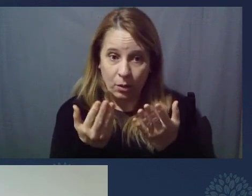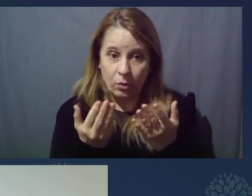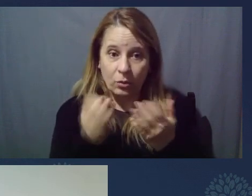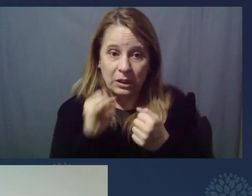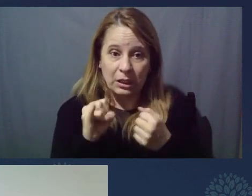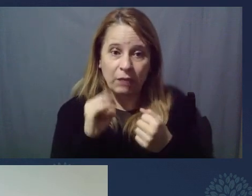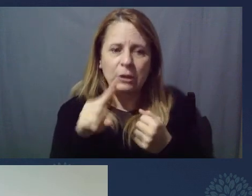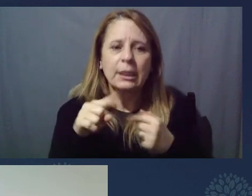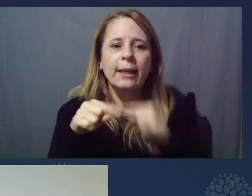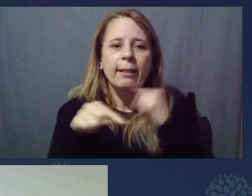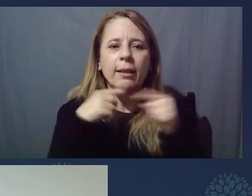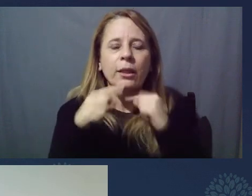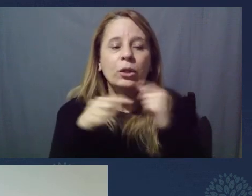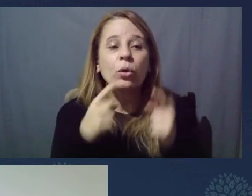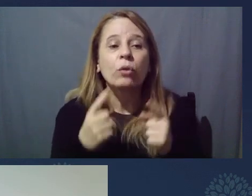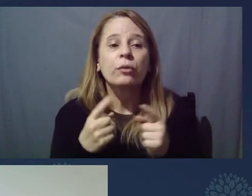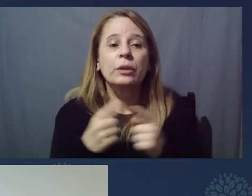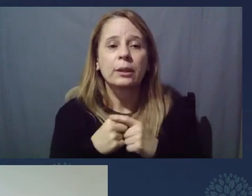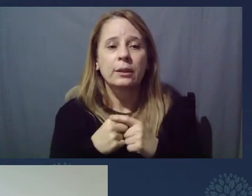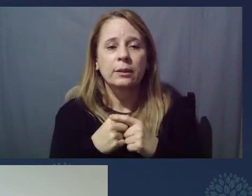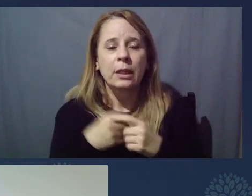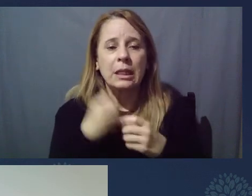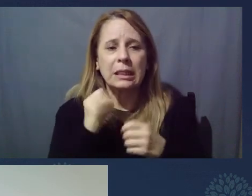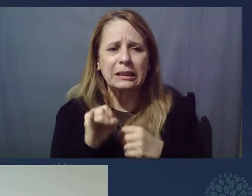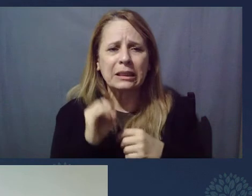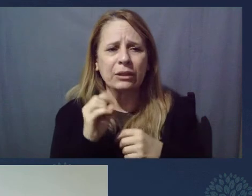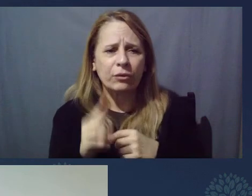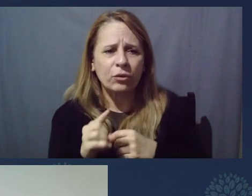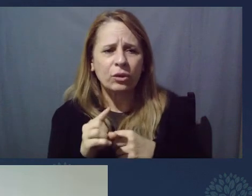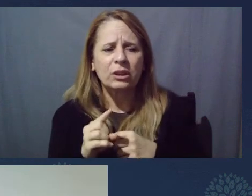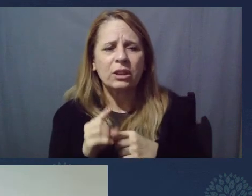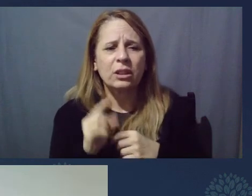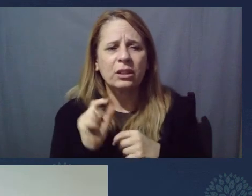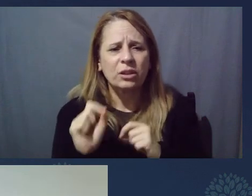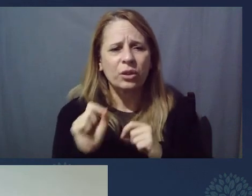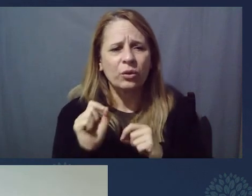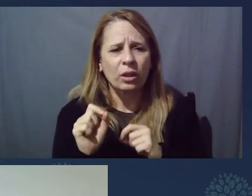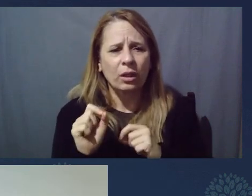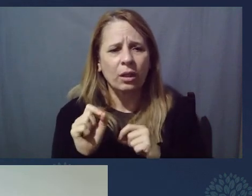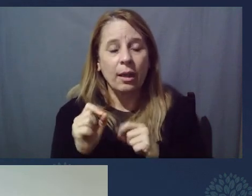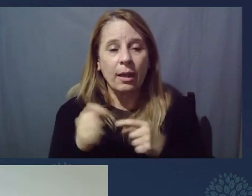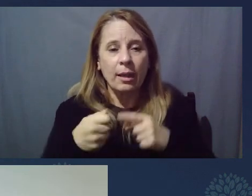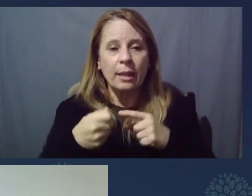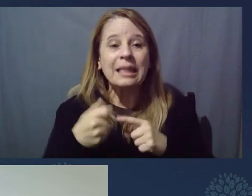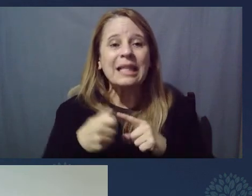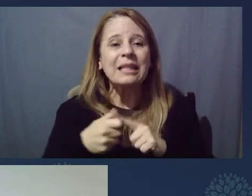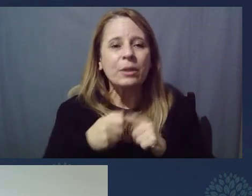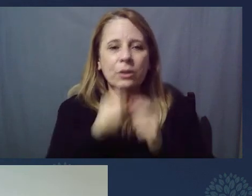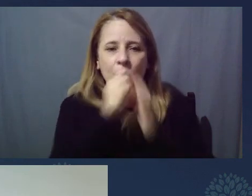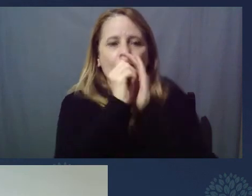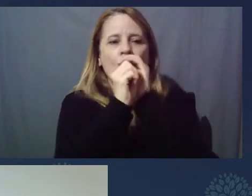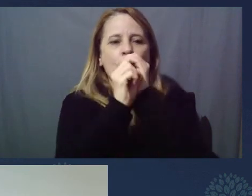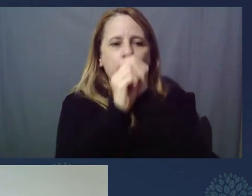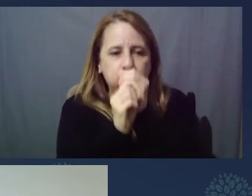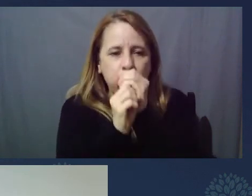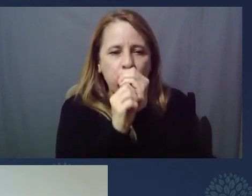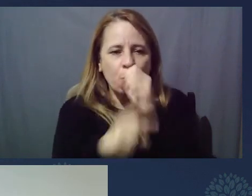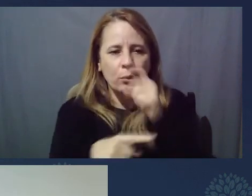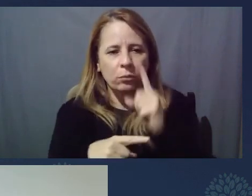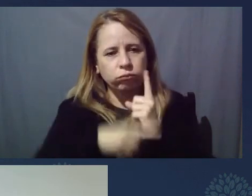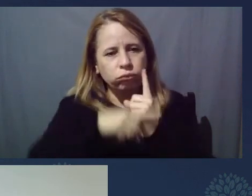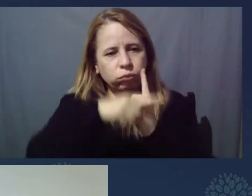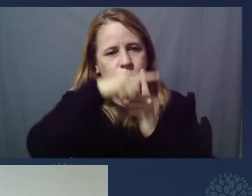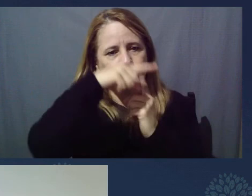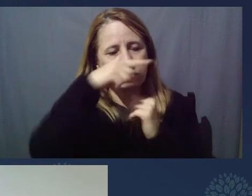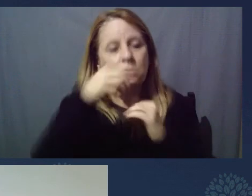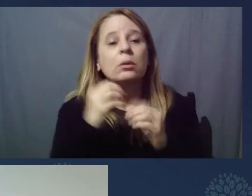tem dúvida, se você tem o peak flow, tente medir o seu peak flow e tente acompanhar,